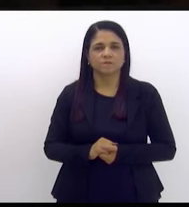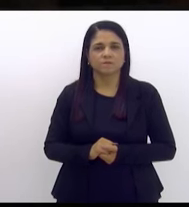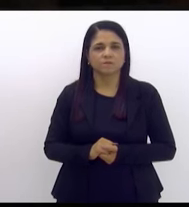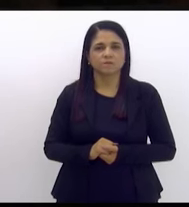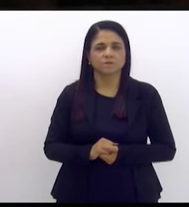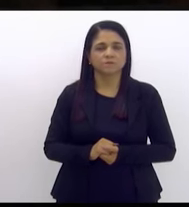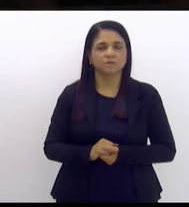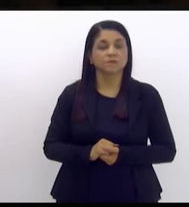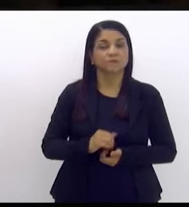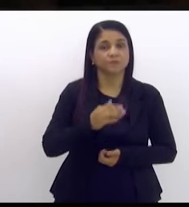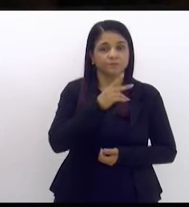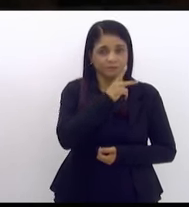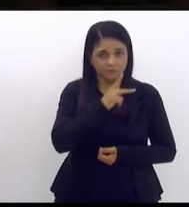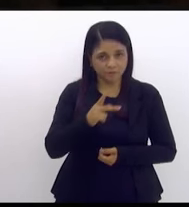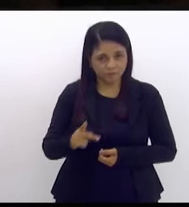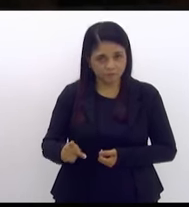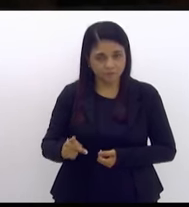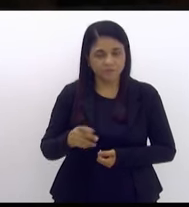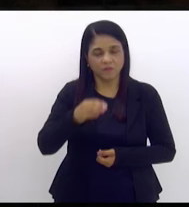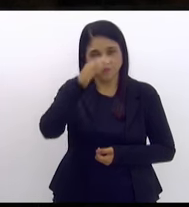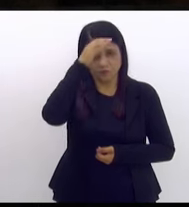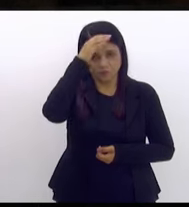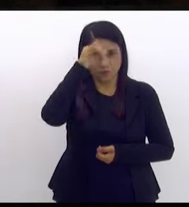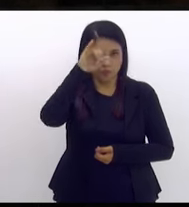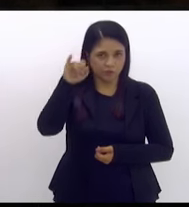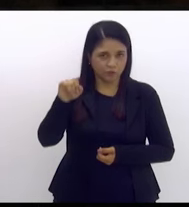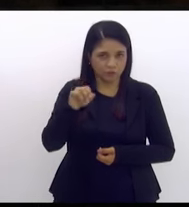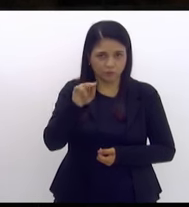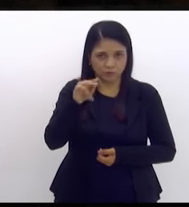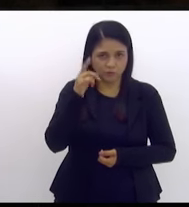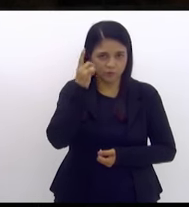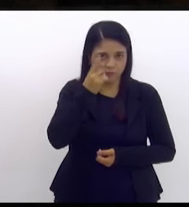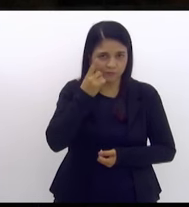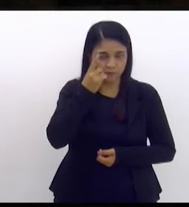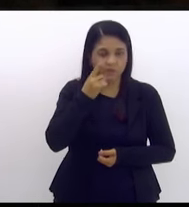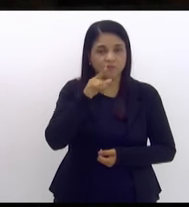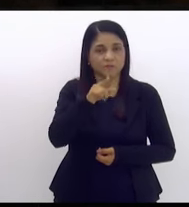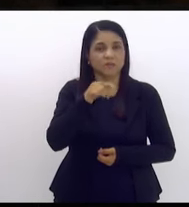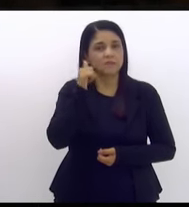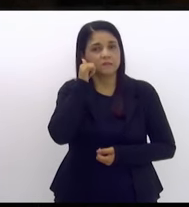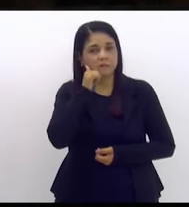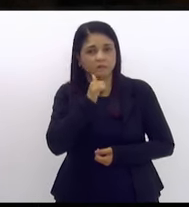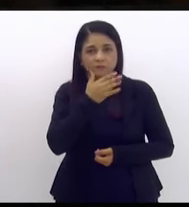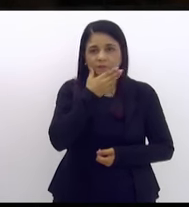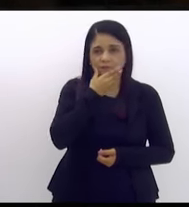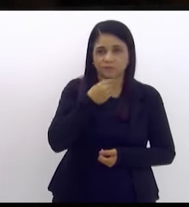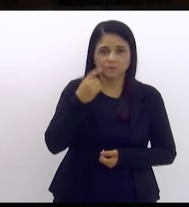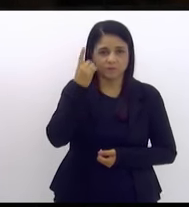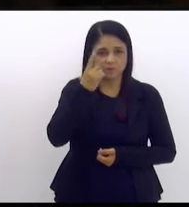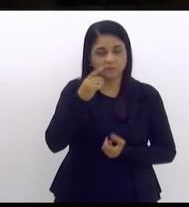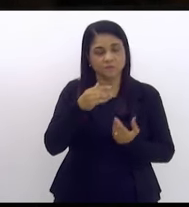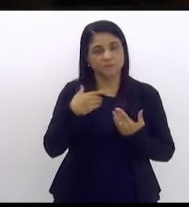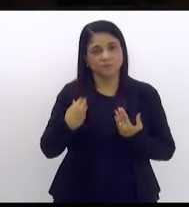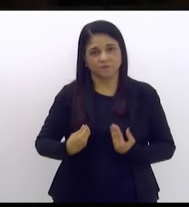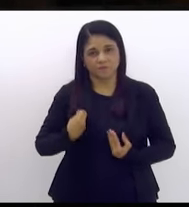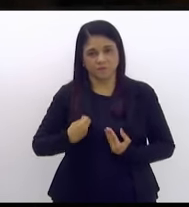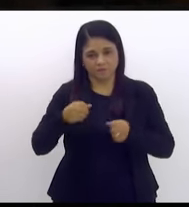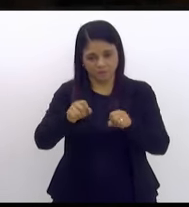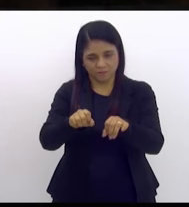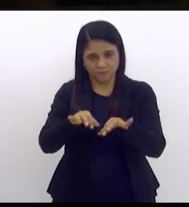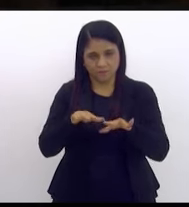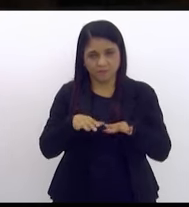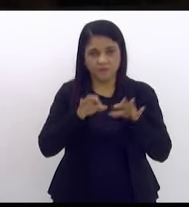Senhora presidente, deputada Tia Ju, senhoras e senhores deputados presentes em plenário e que